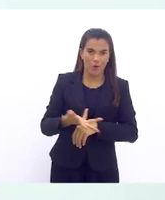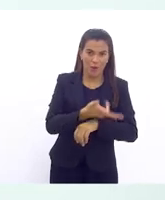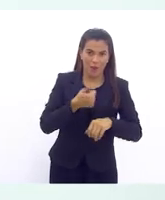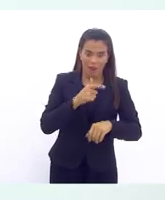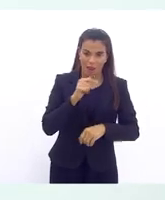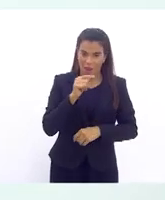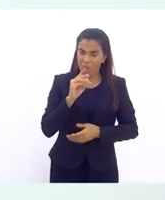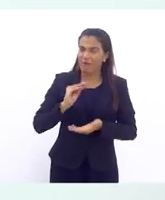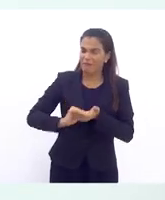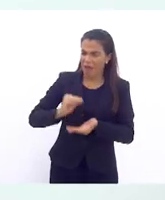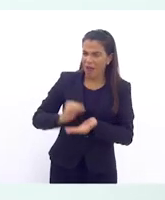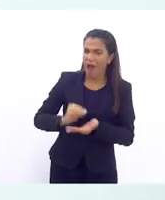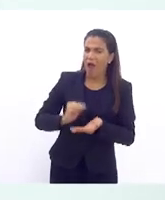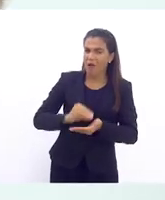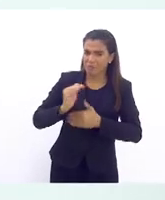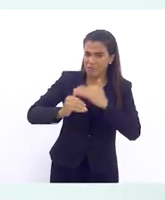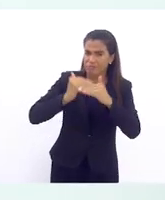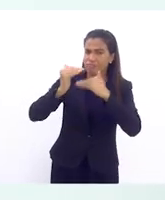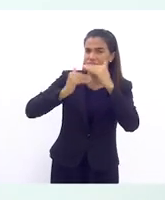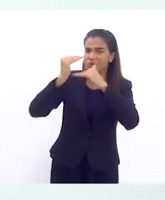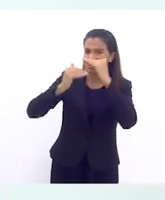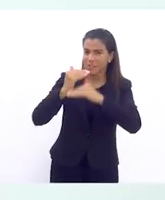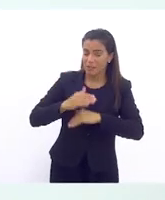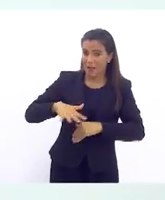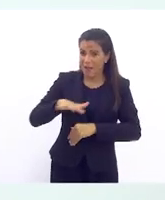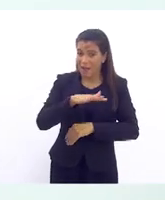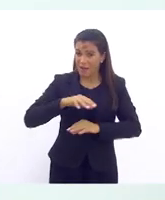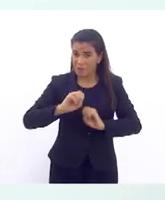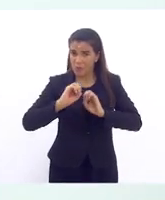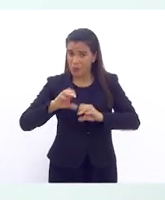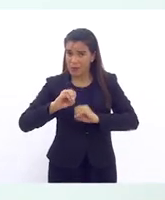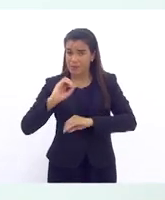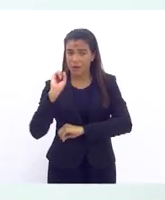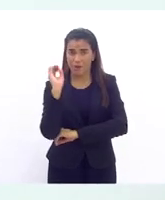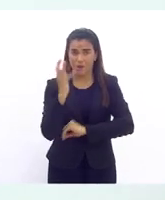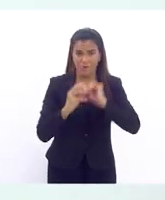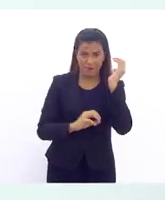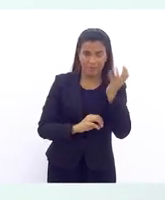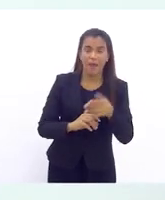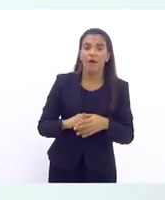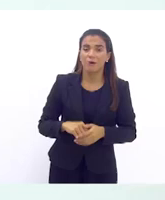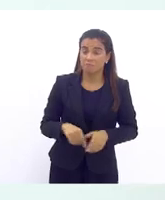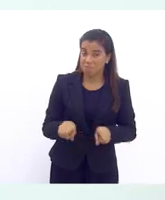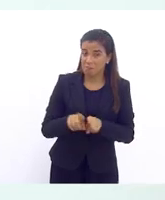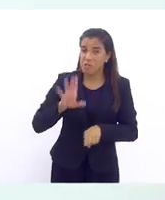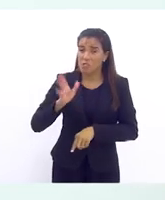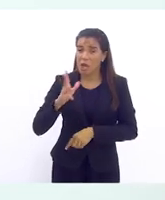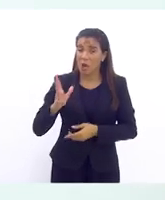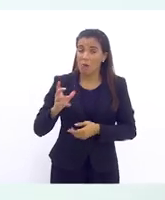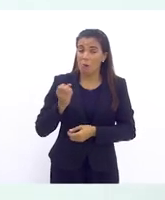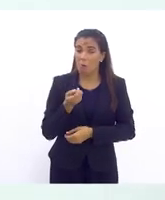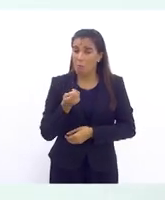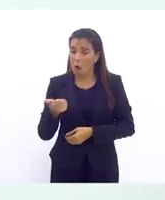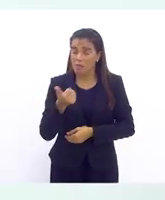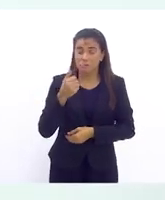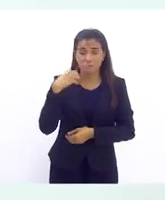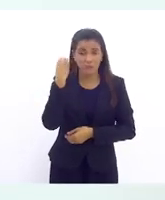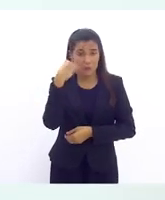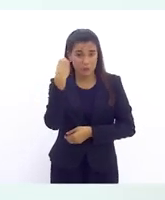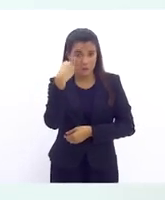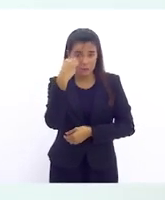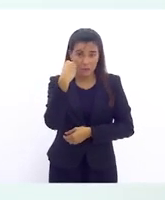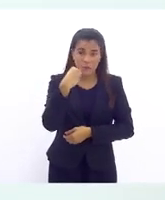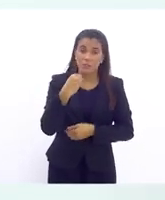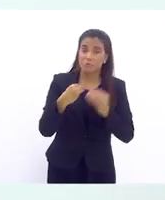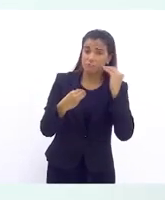tem muita coisa ainda para fazer sobretudo nesse Campo da Educação Ambiental temos algumas experiências lá exitosas a gente precisa